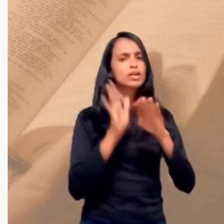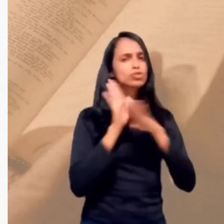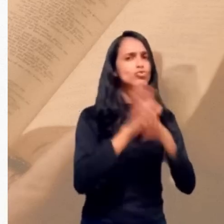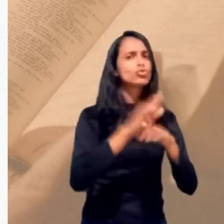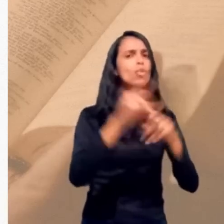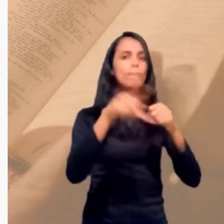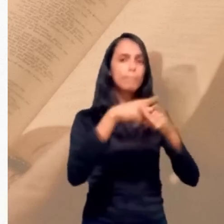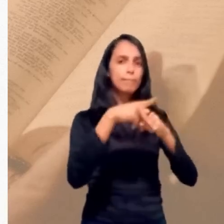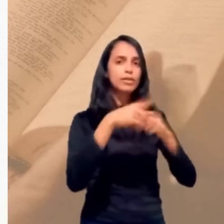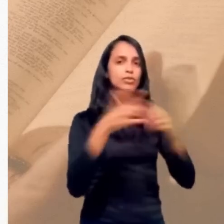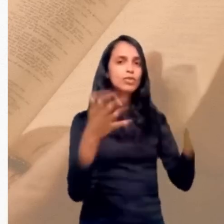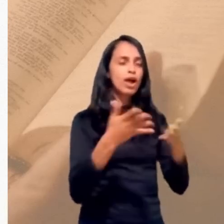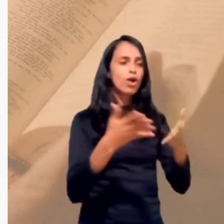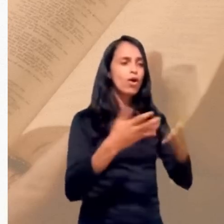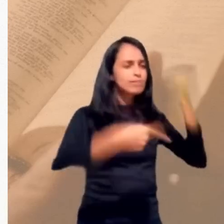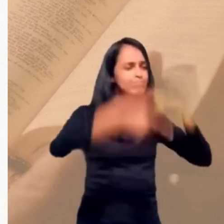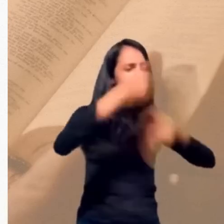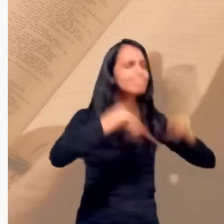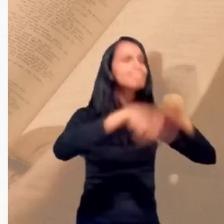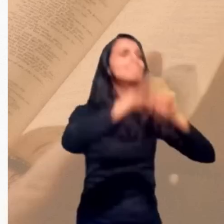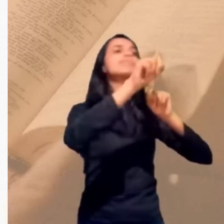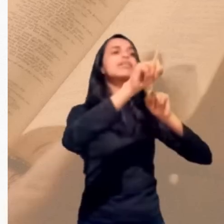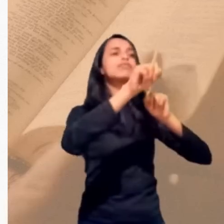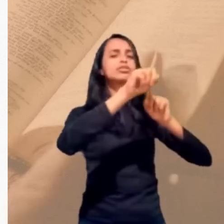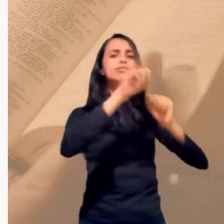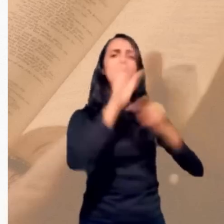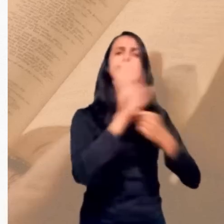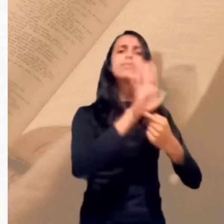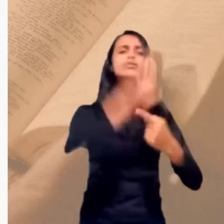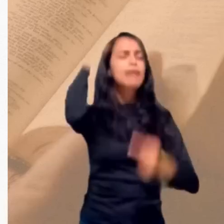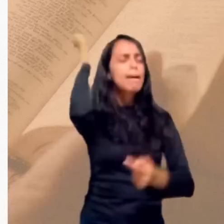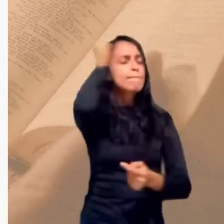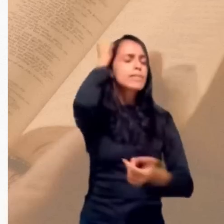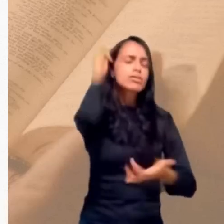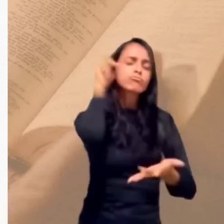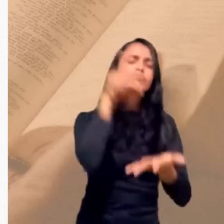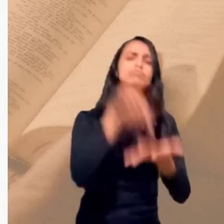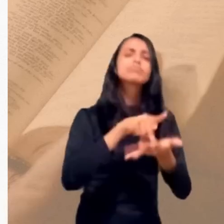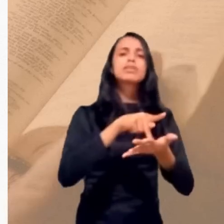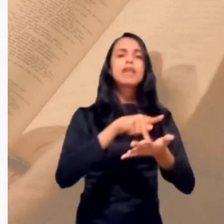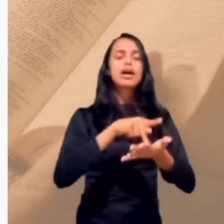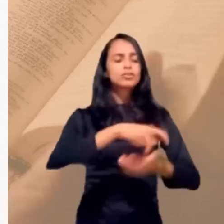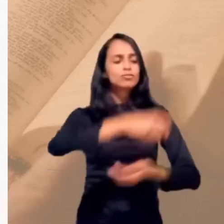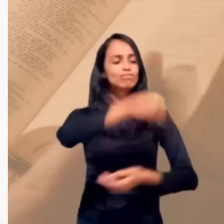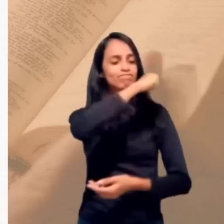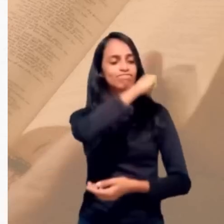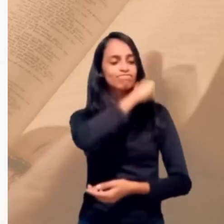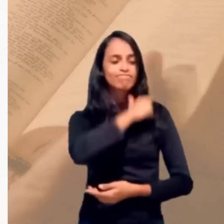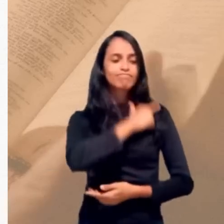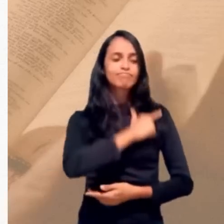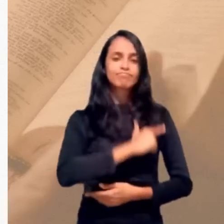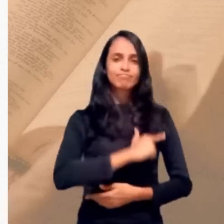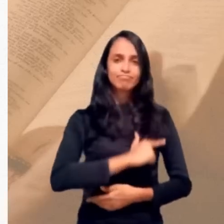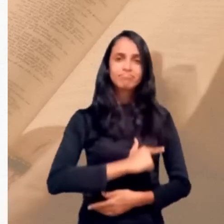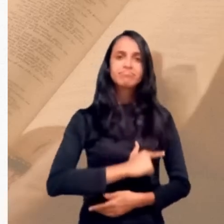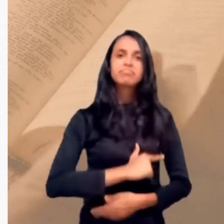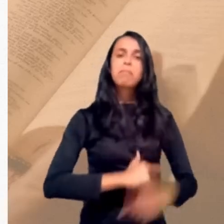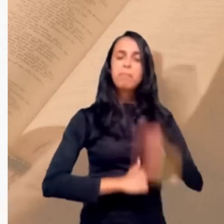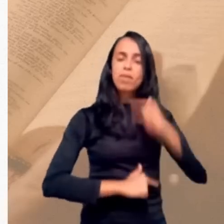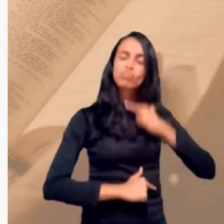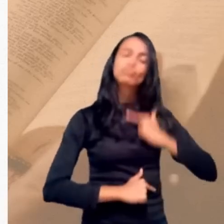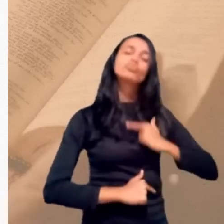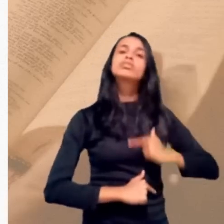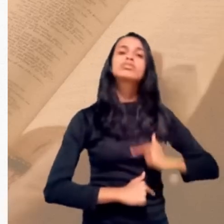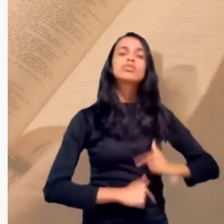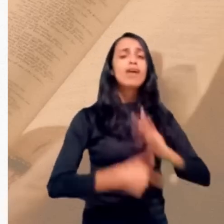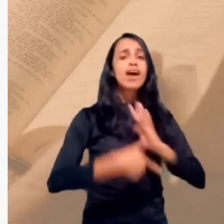e, tanto quanto possível, afastar a mancha que trouxera sobre